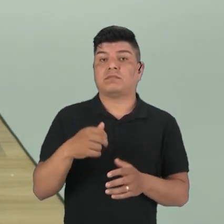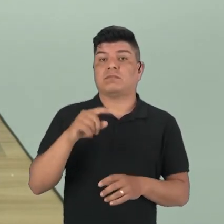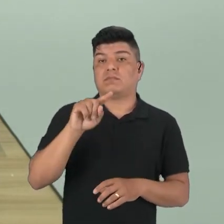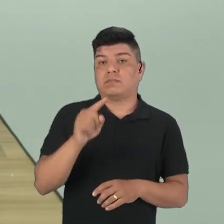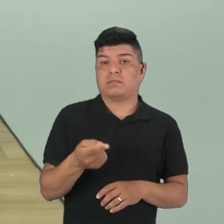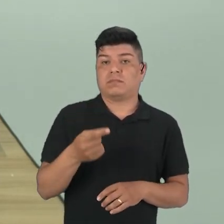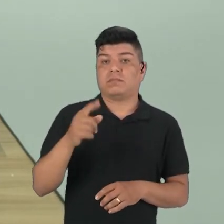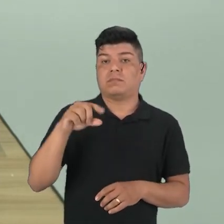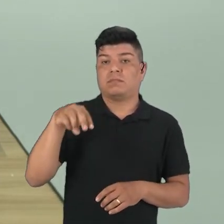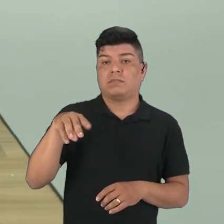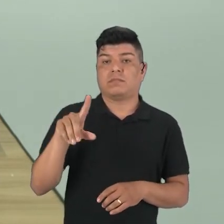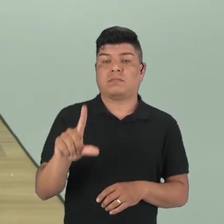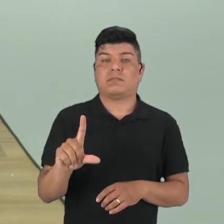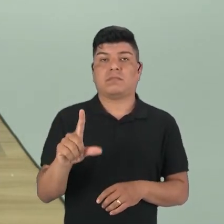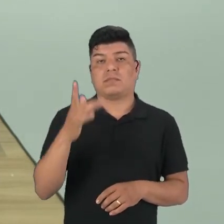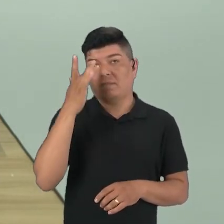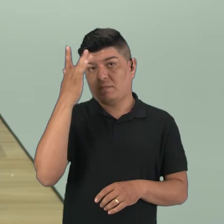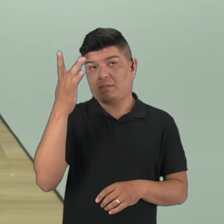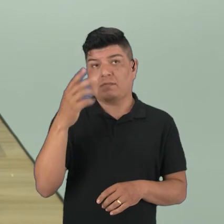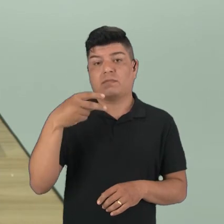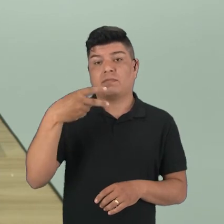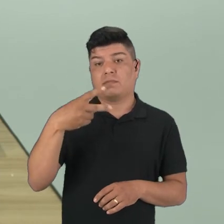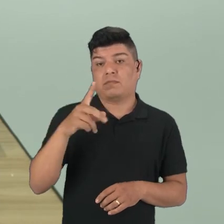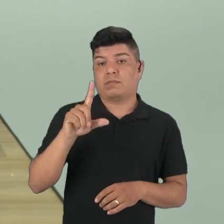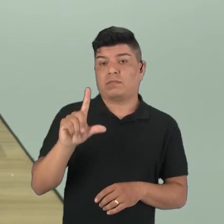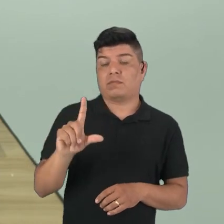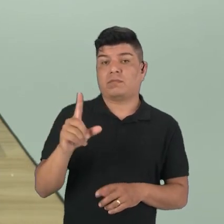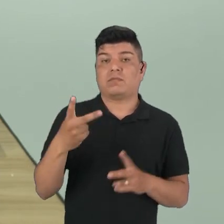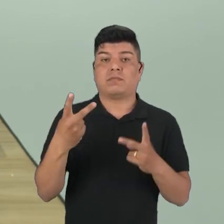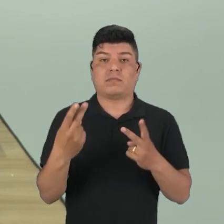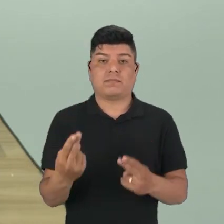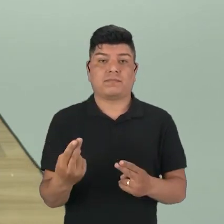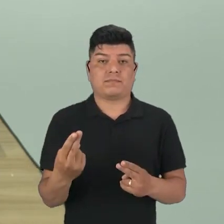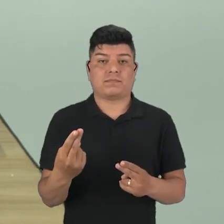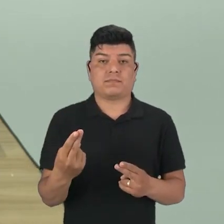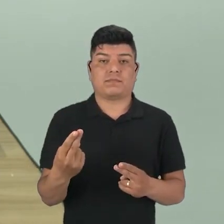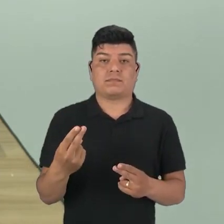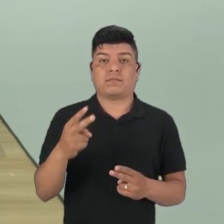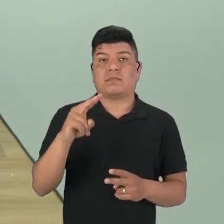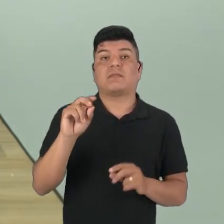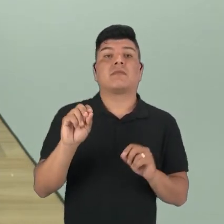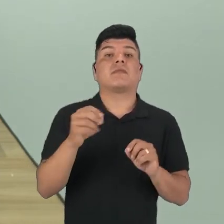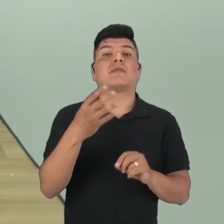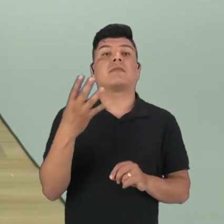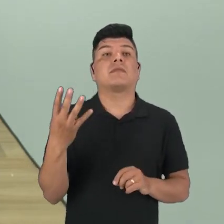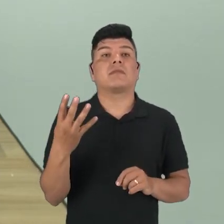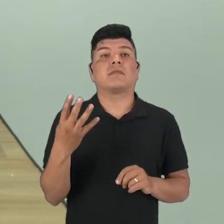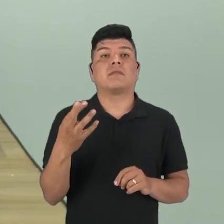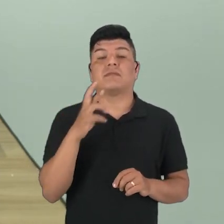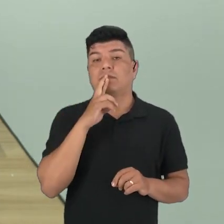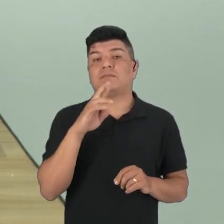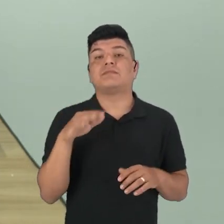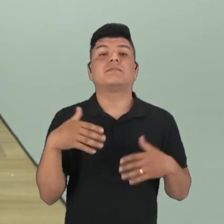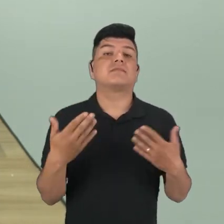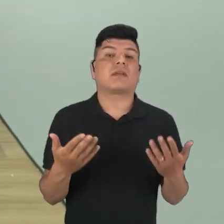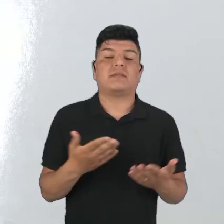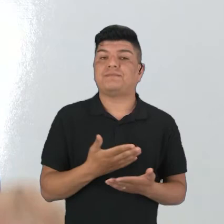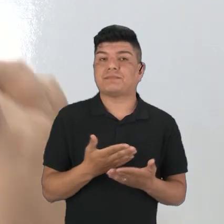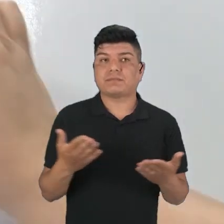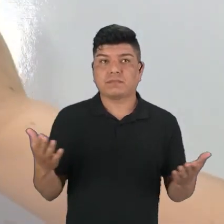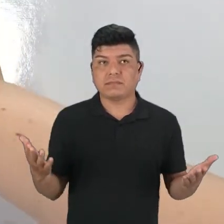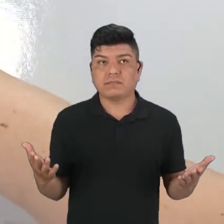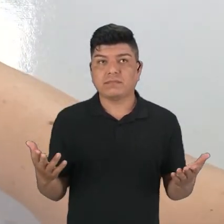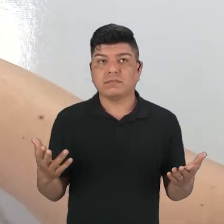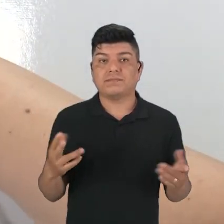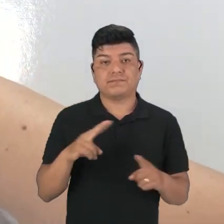mililitros, essa é fácil, né? 2 litros vai ser igual quanto? Quem arrisca aí dizer?